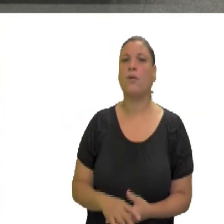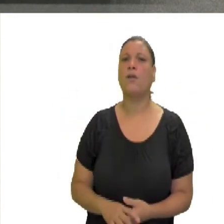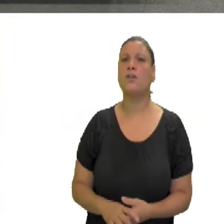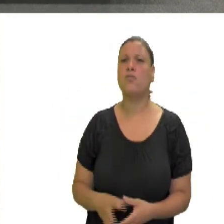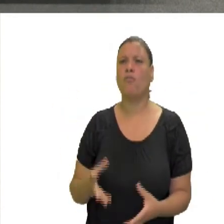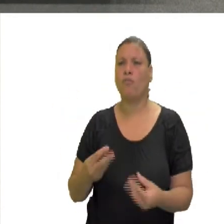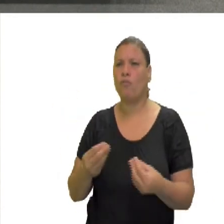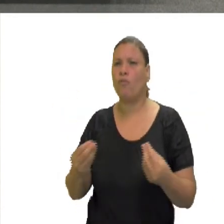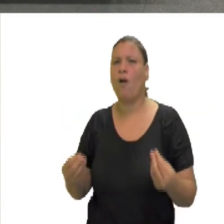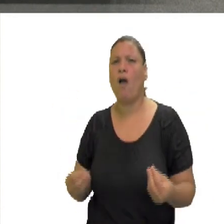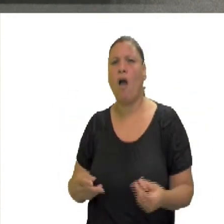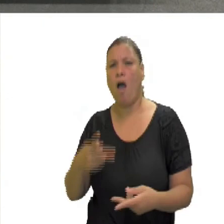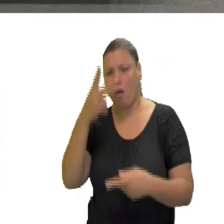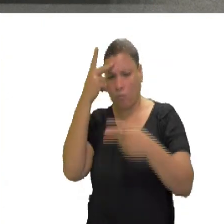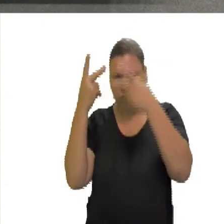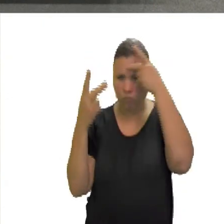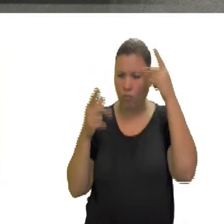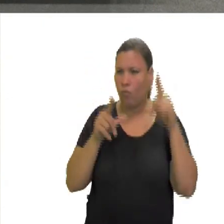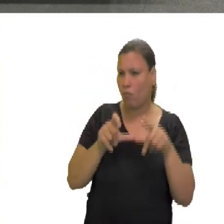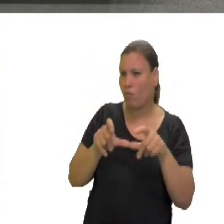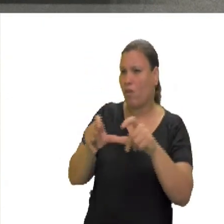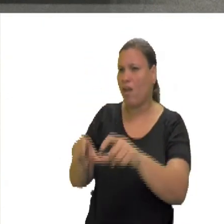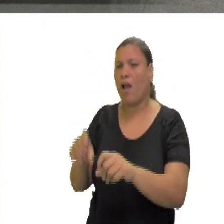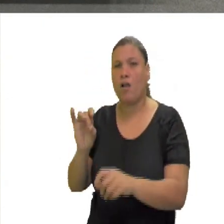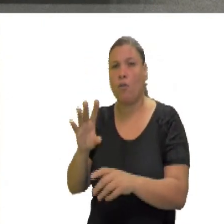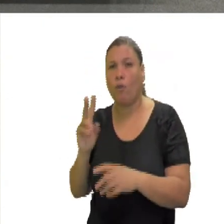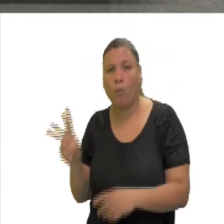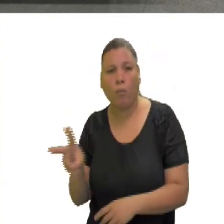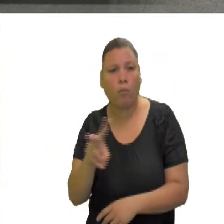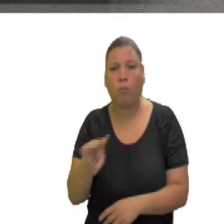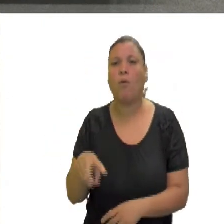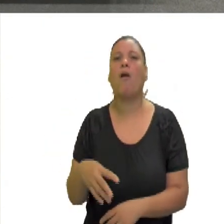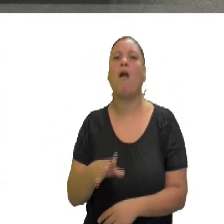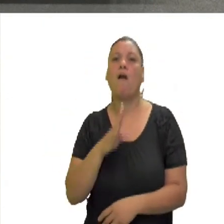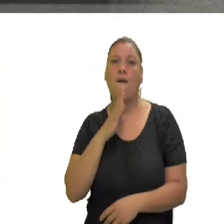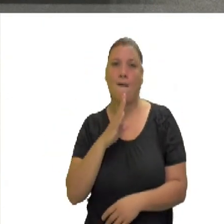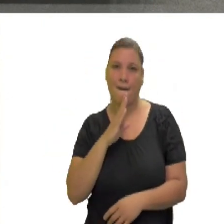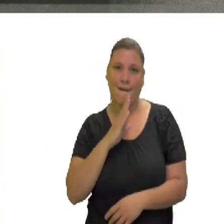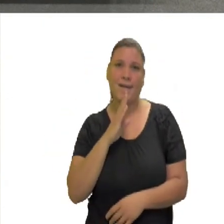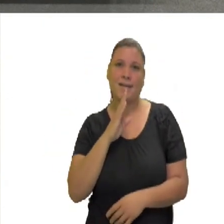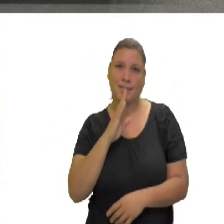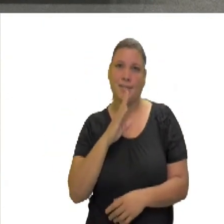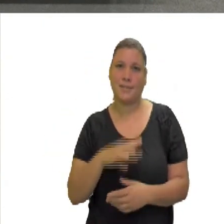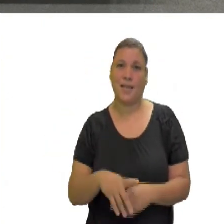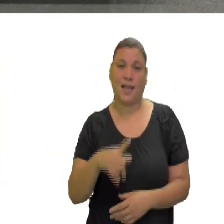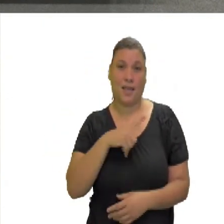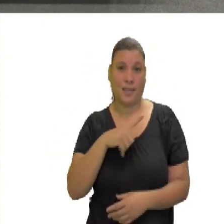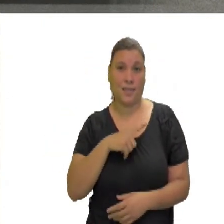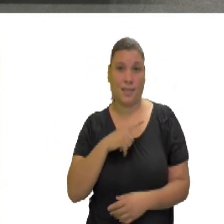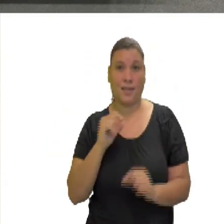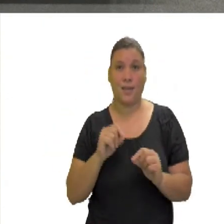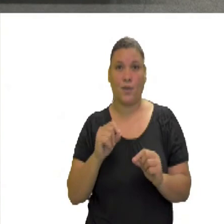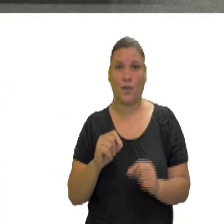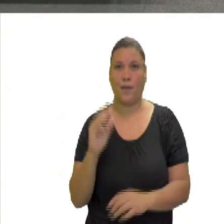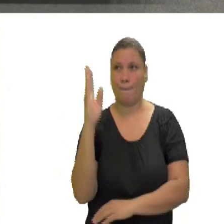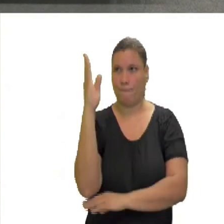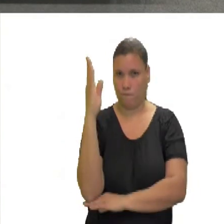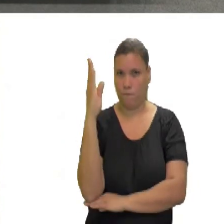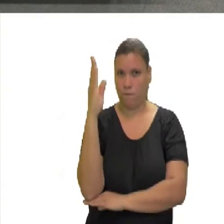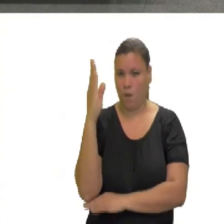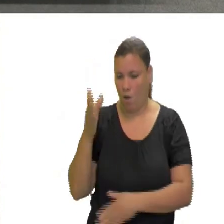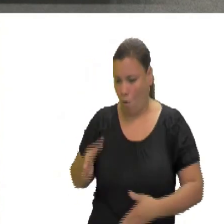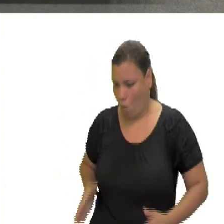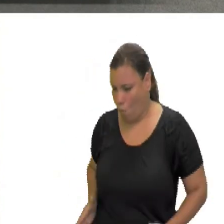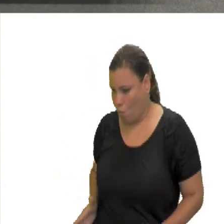o caminho do ouro. Lá existem marcos, a gente chama de totens, são torres de madeira que